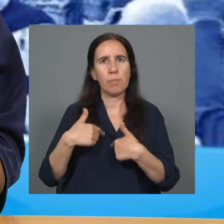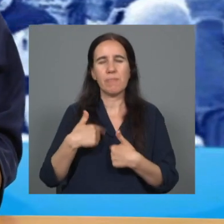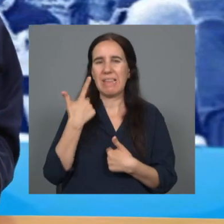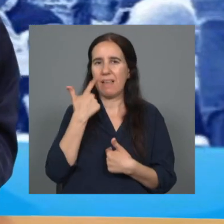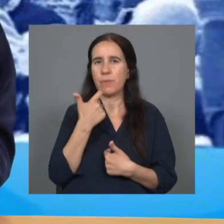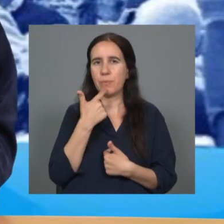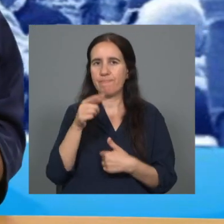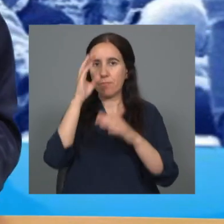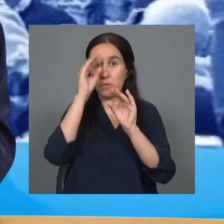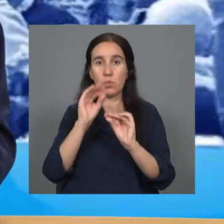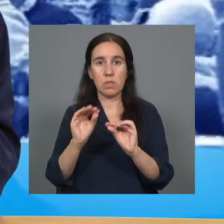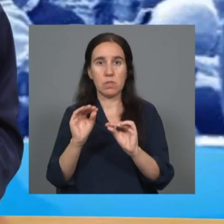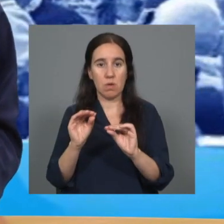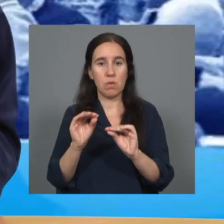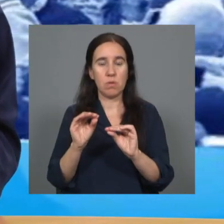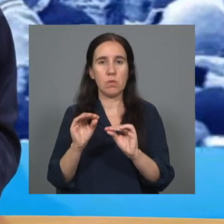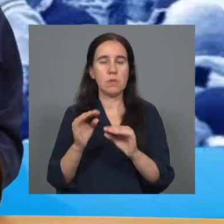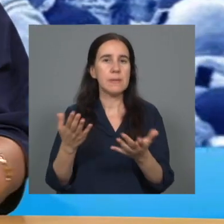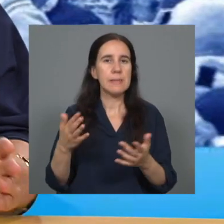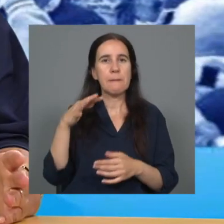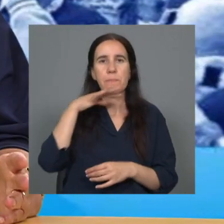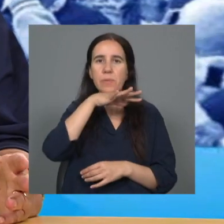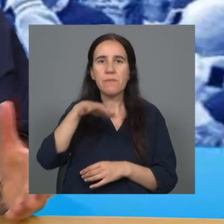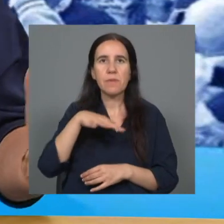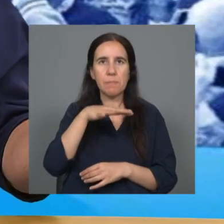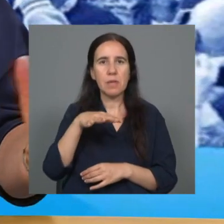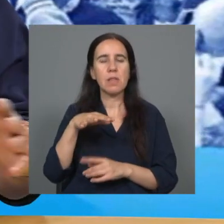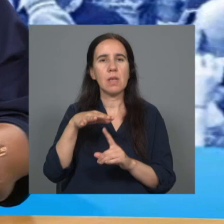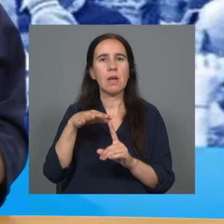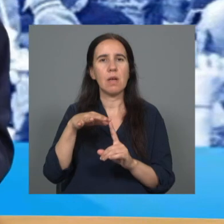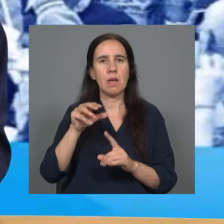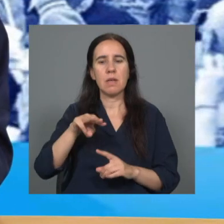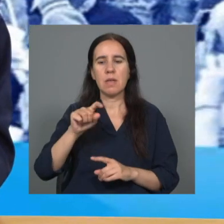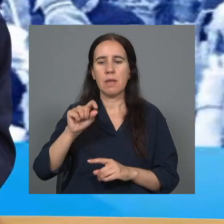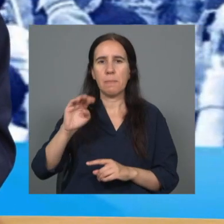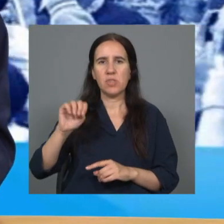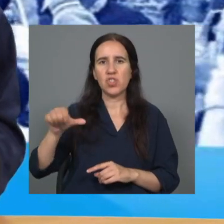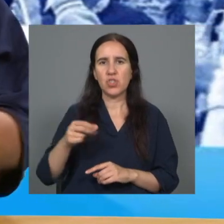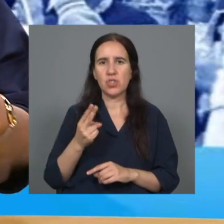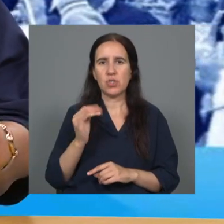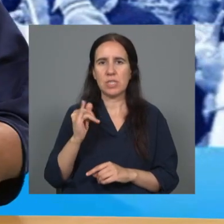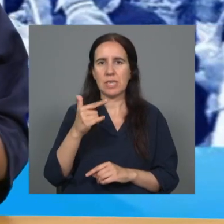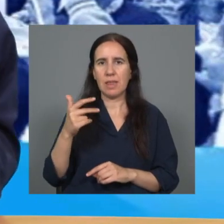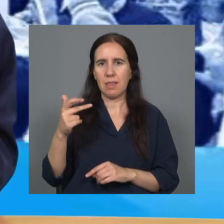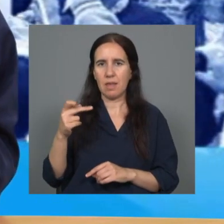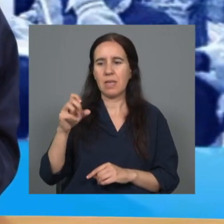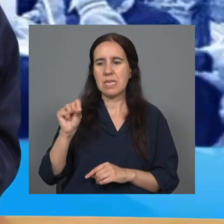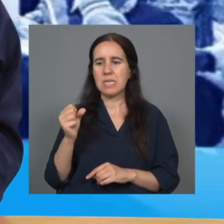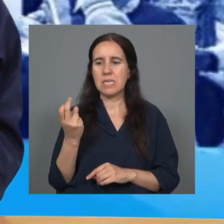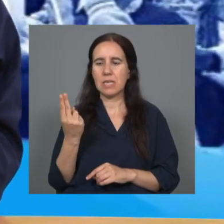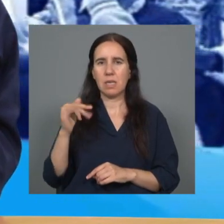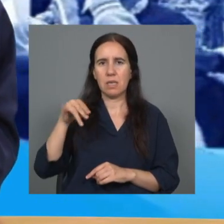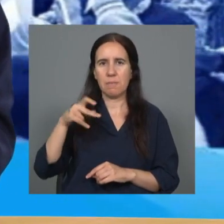questão da educação. A família Mesquita Guimarães, que está na organização também deste congresso, entre outras